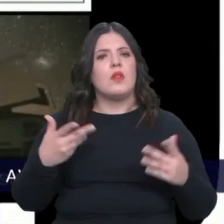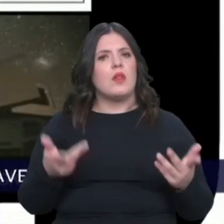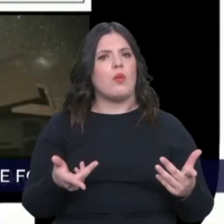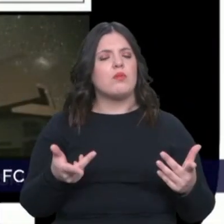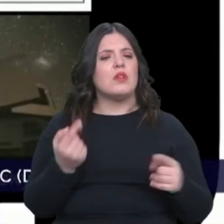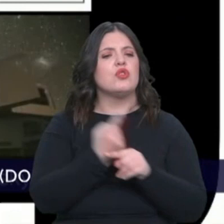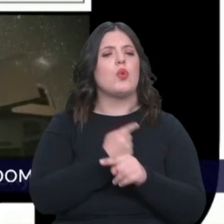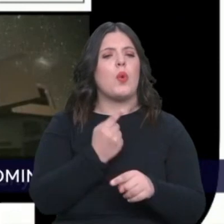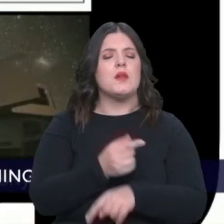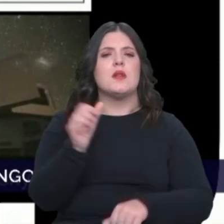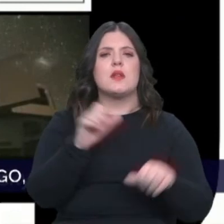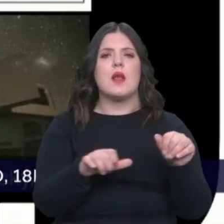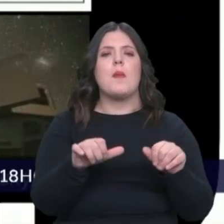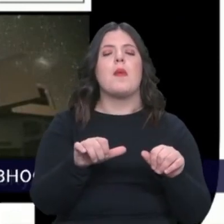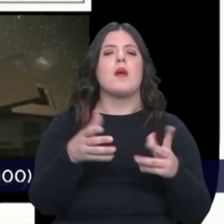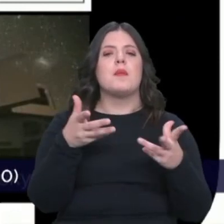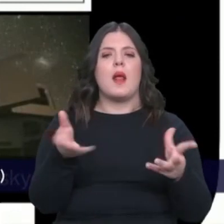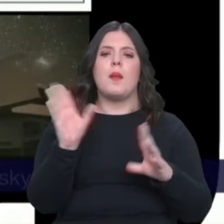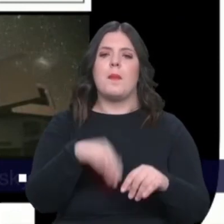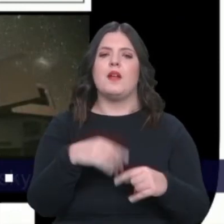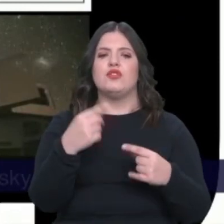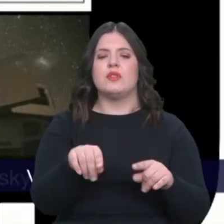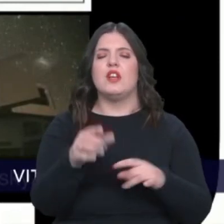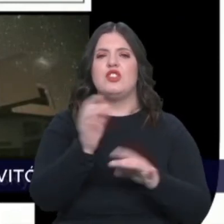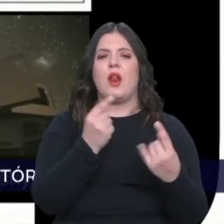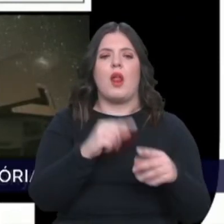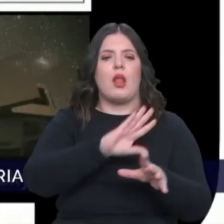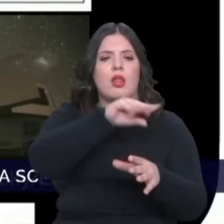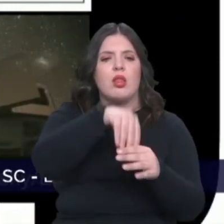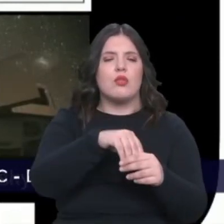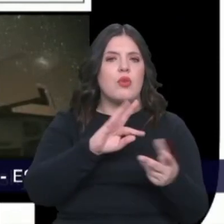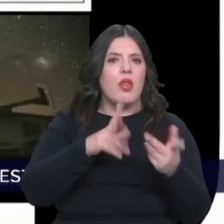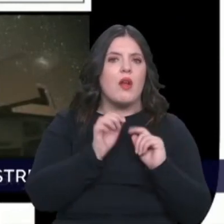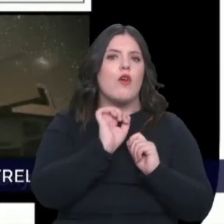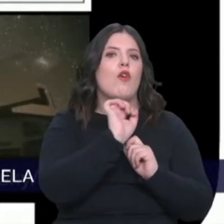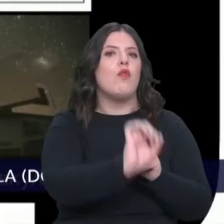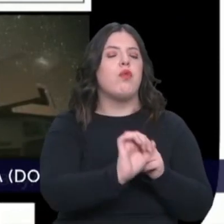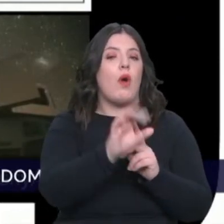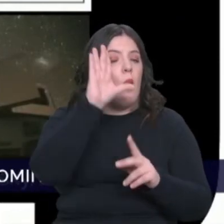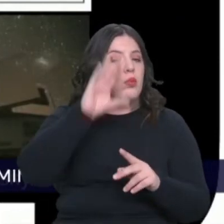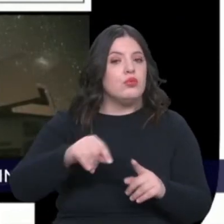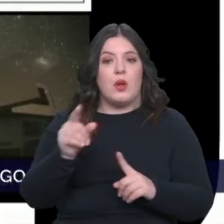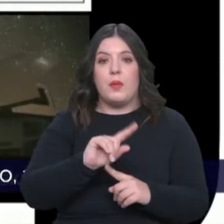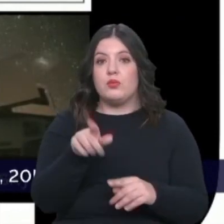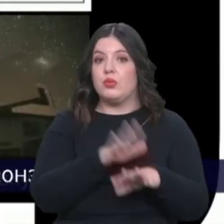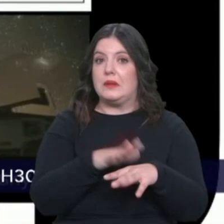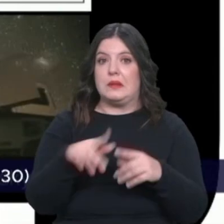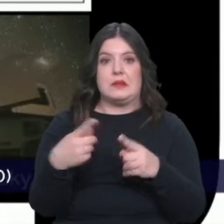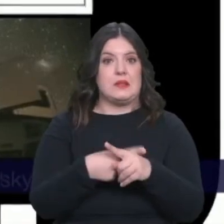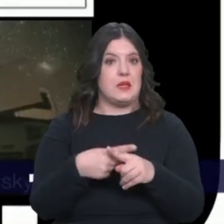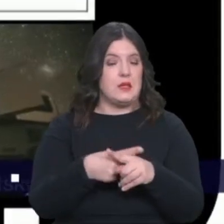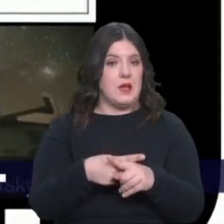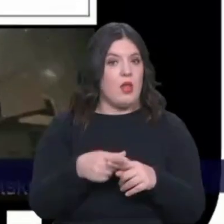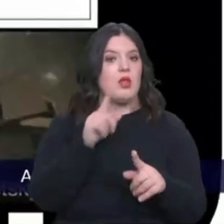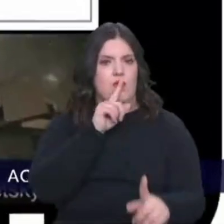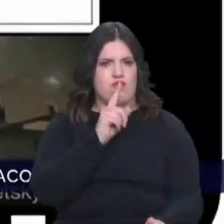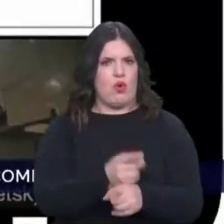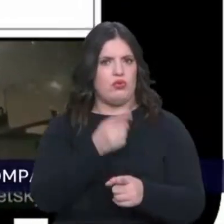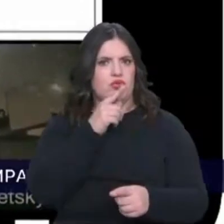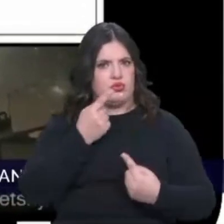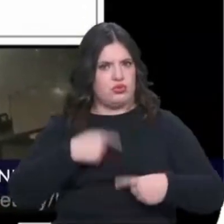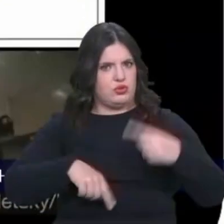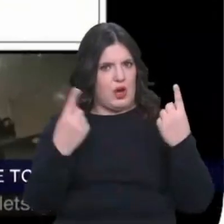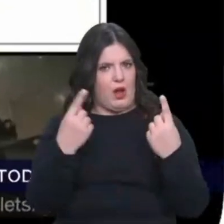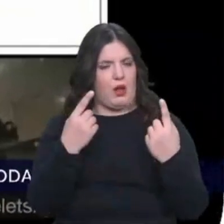estes elementos químicos mais pesados que a estrela tem no seu ADN? Ainda não sabemos. E por isso é que é tão interessante e, ao mesmo tempo, tão estranha, mas num bom